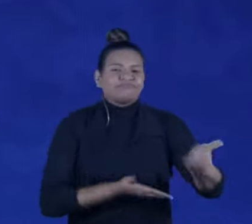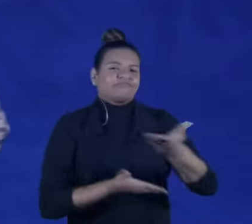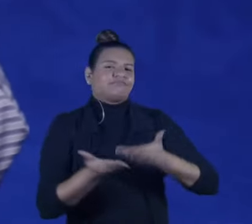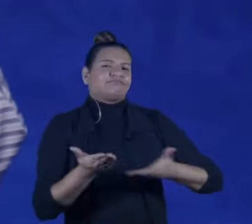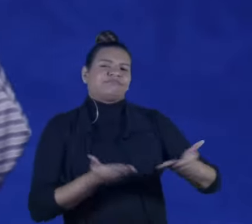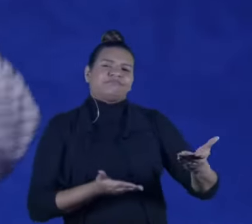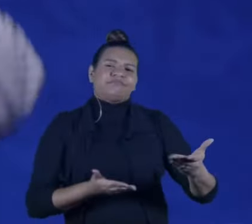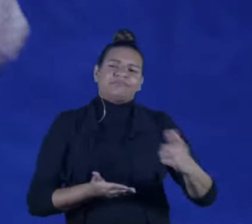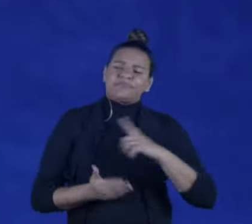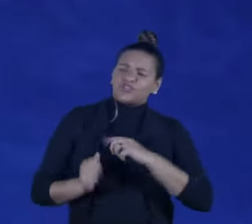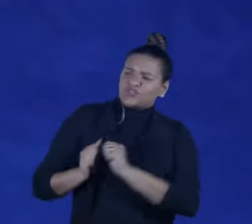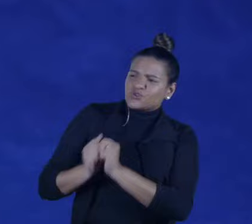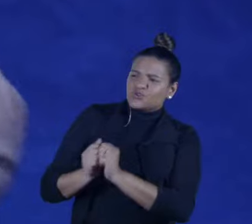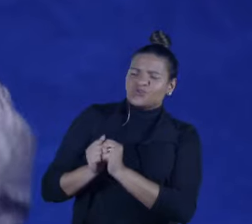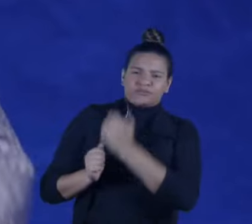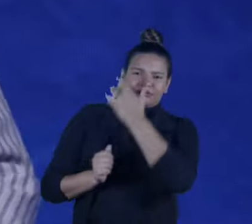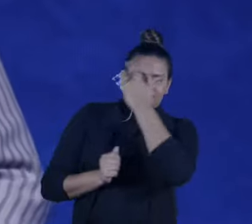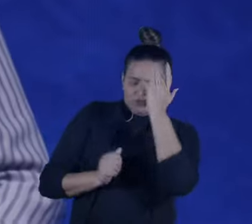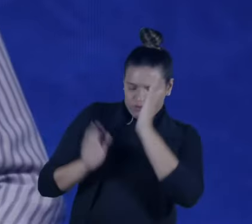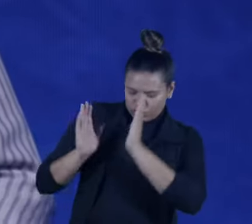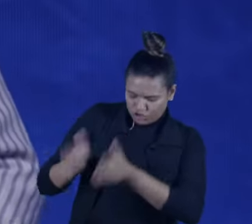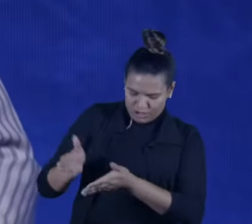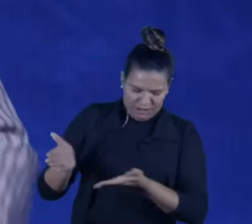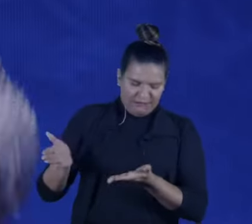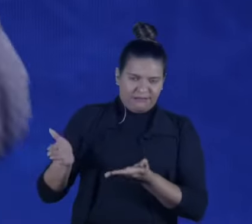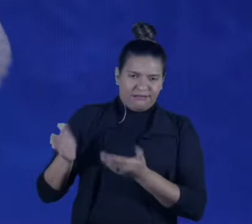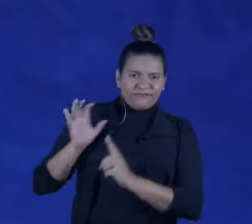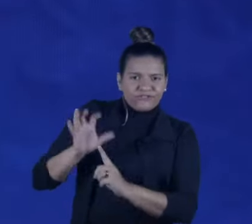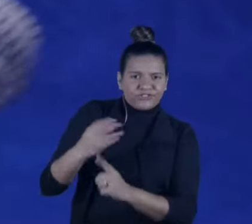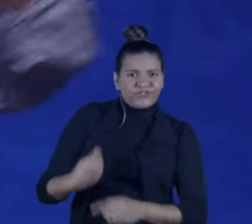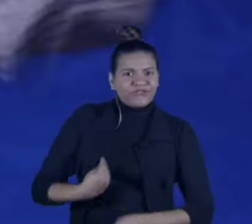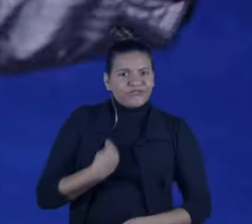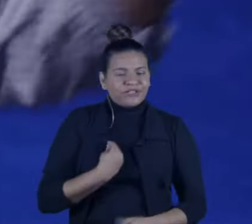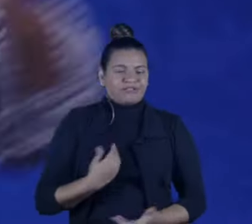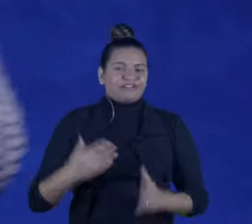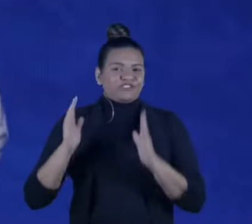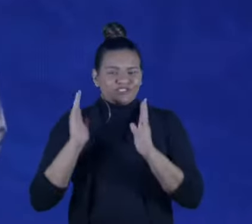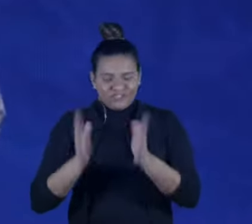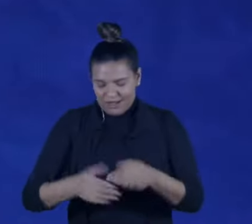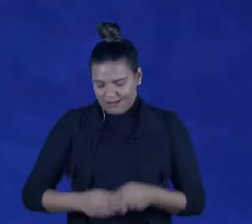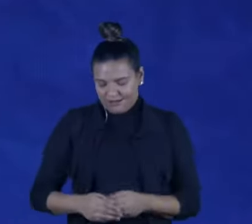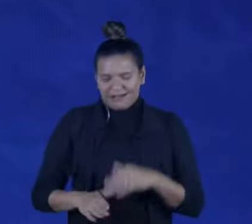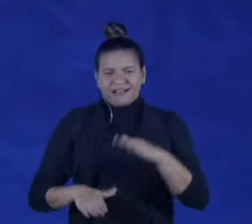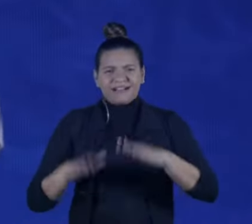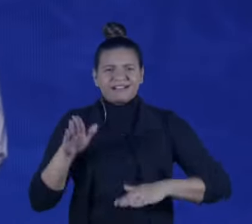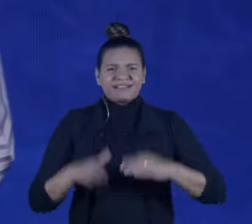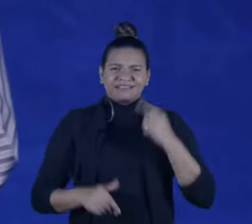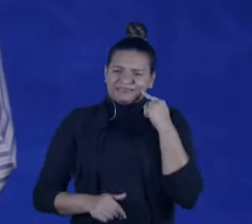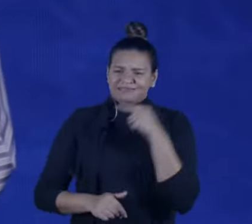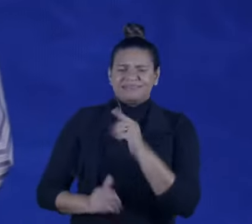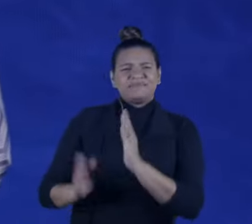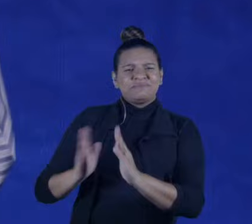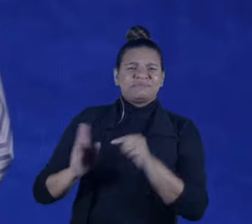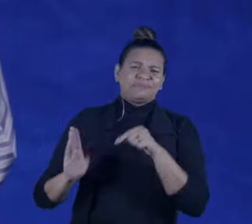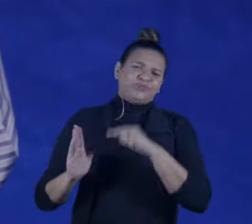anos, pelas pessoas que investiram na sua vida. Considerem-nos mesmo quando eles estiverem vivendo um momento